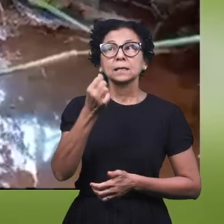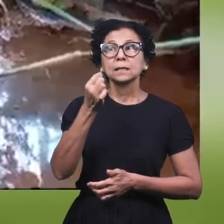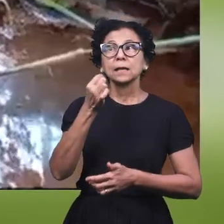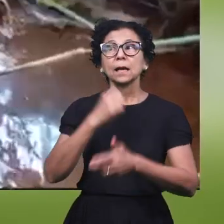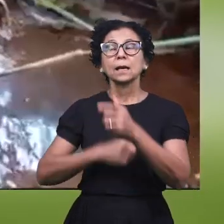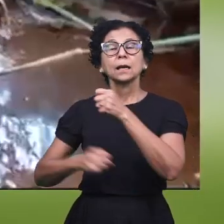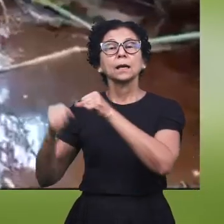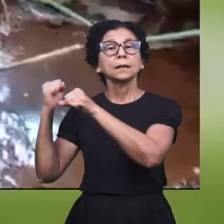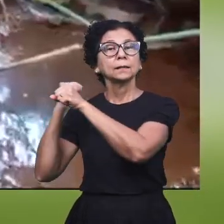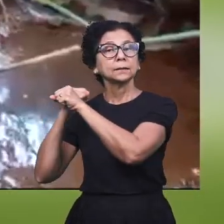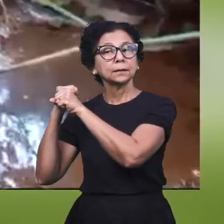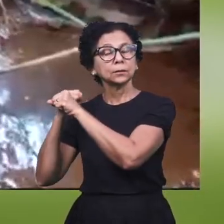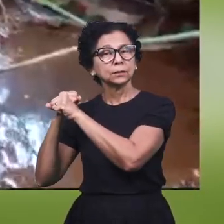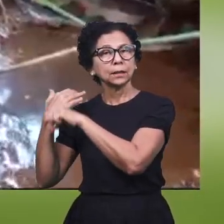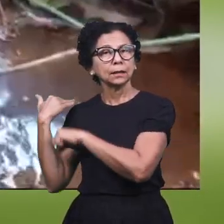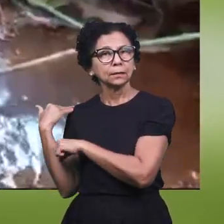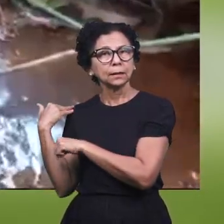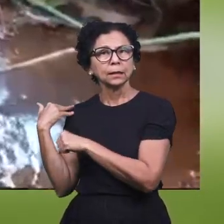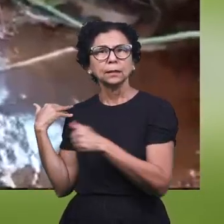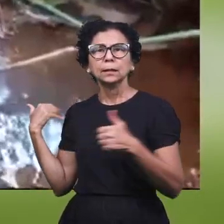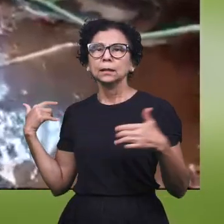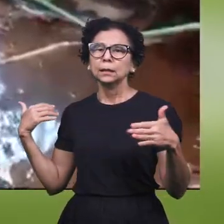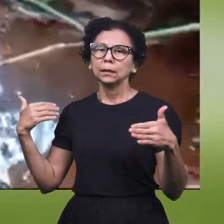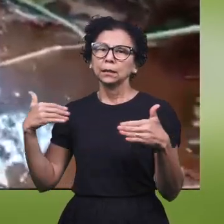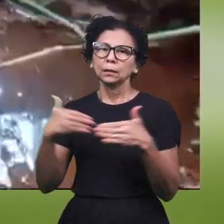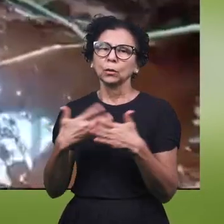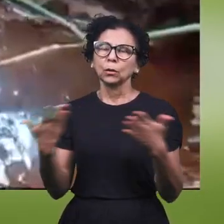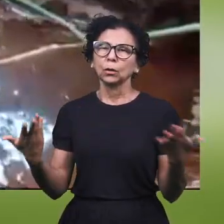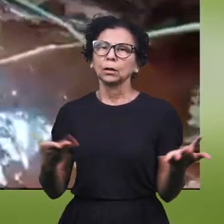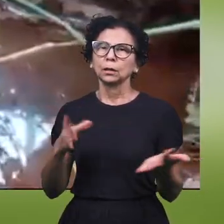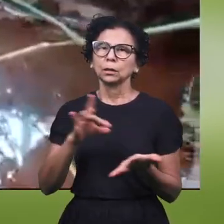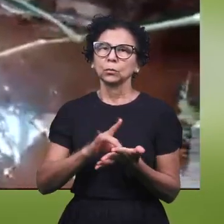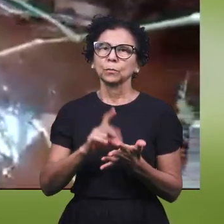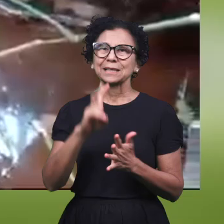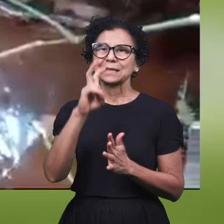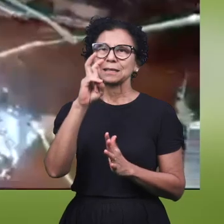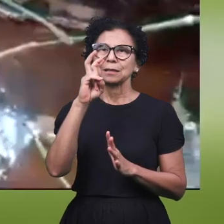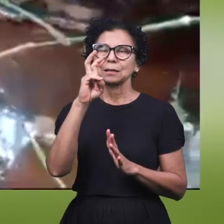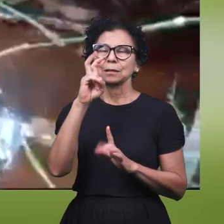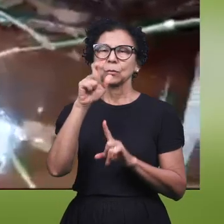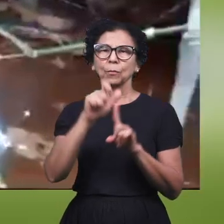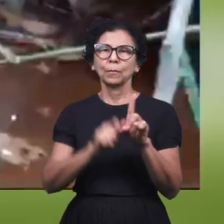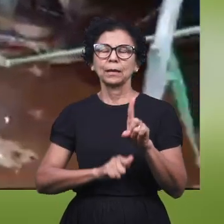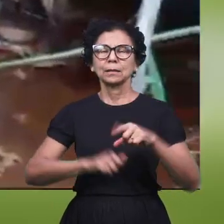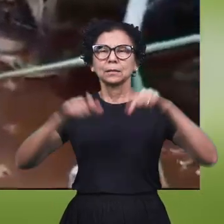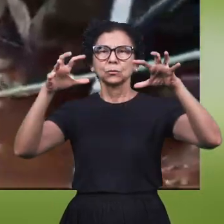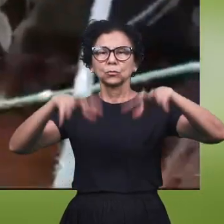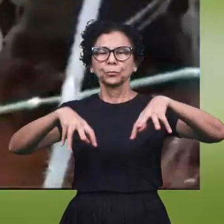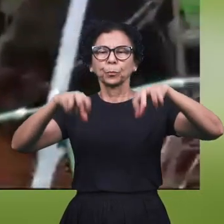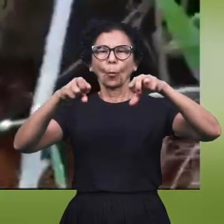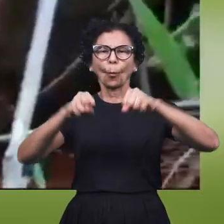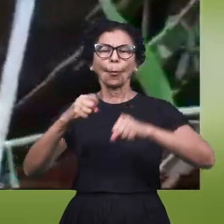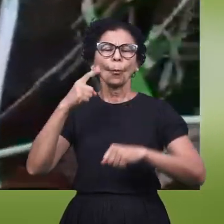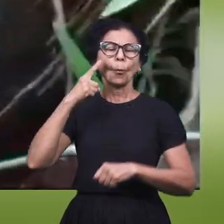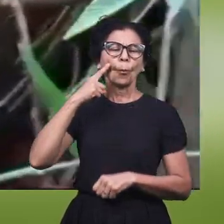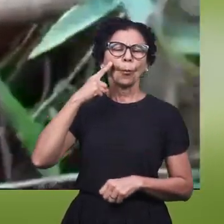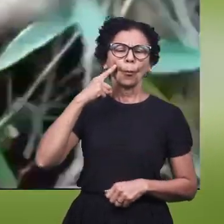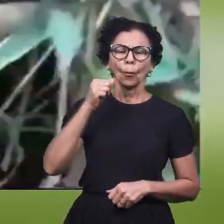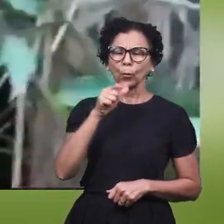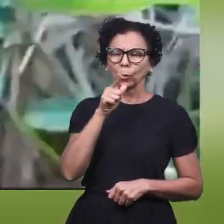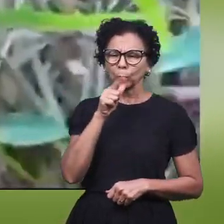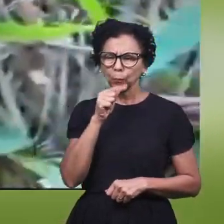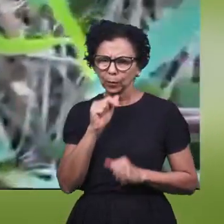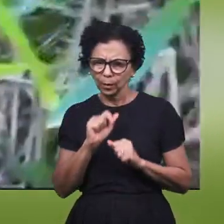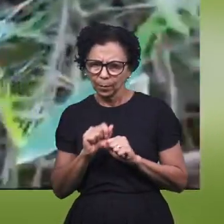dias atuais, em tempo de estiagem severa, 5 meses sem chuva, foram verificar a situação da